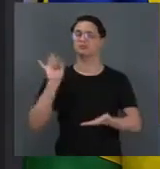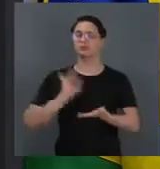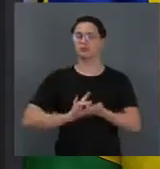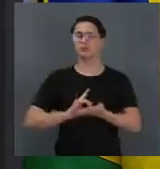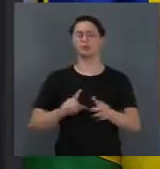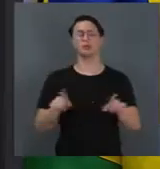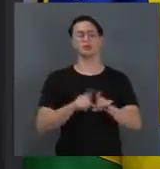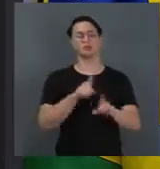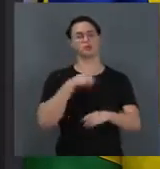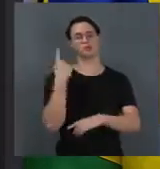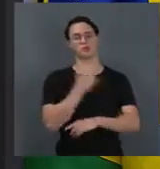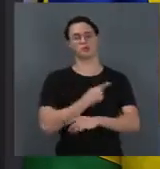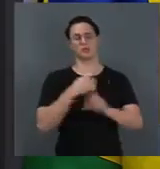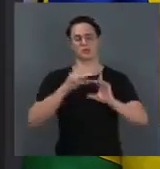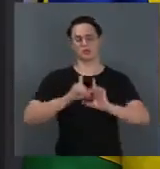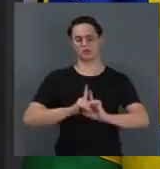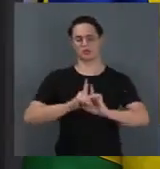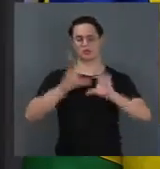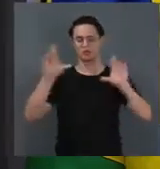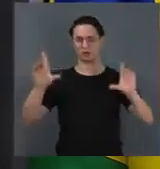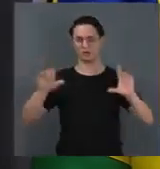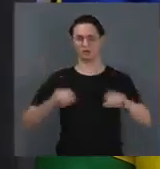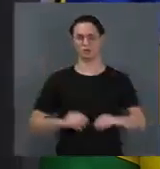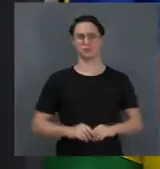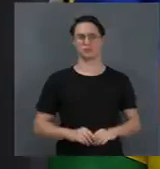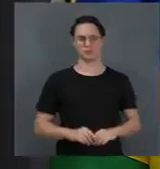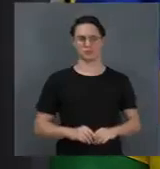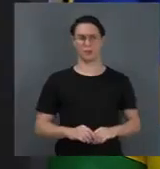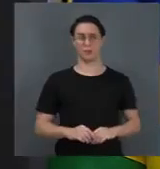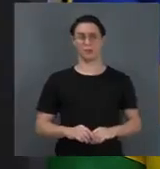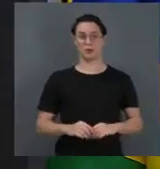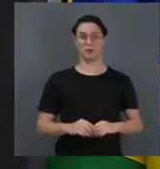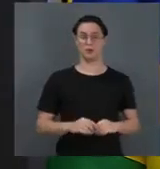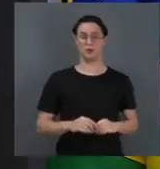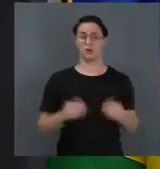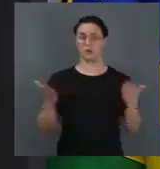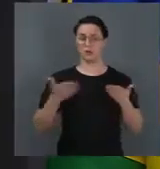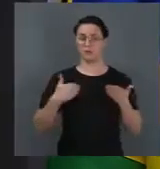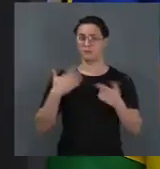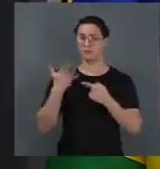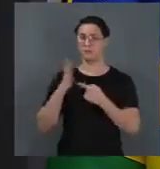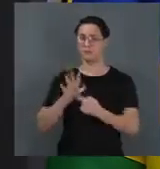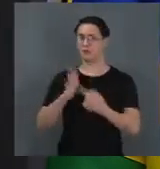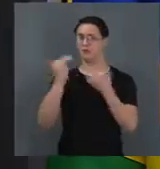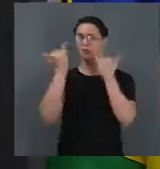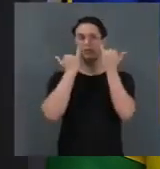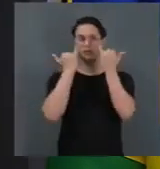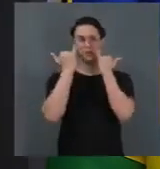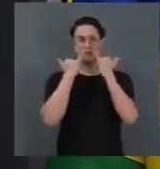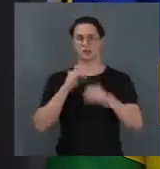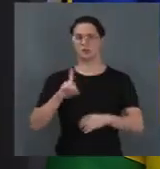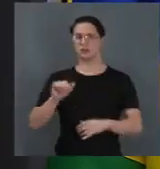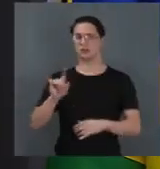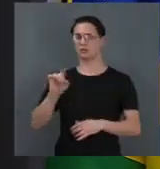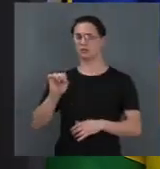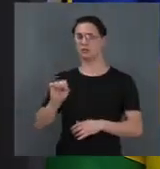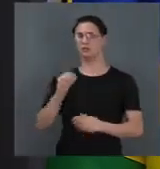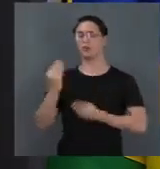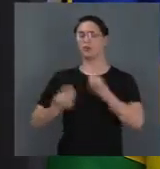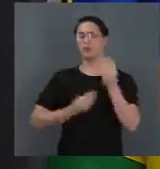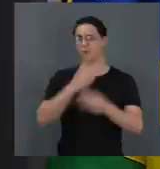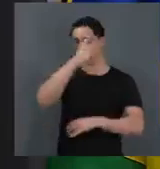a nossa democracia. E eu vou mostrar aqui dados. Vou mostrar como as pessoas no